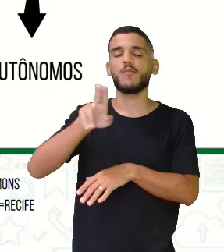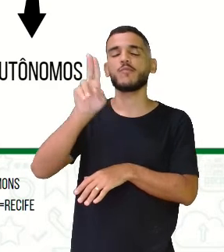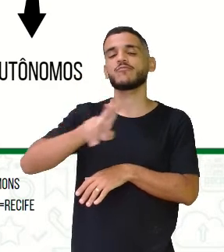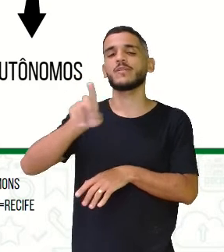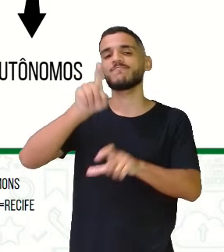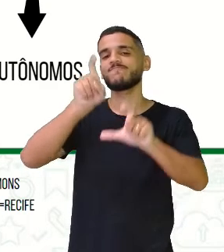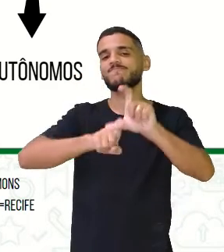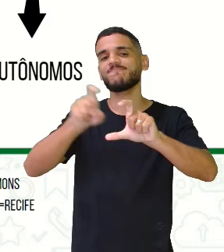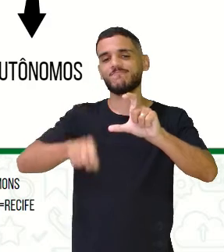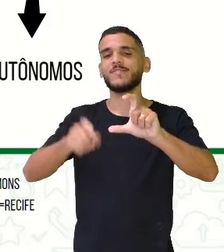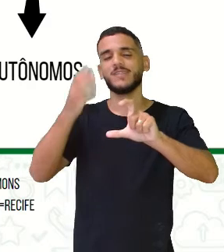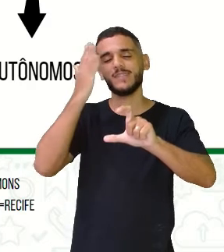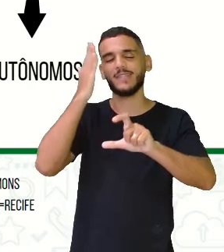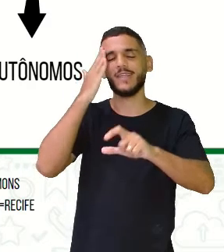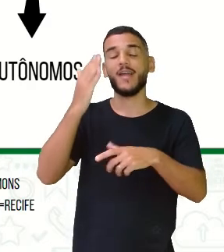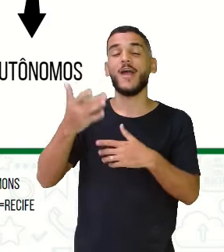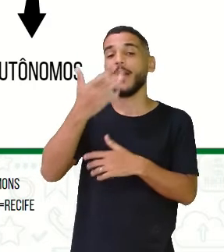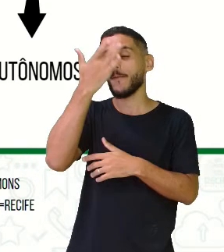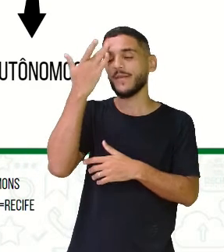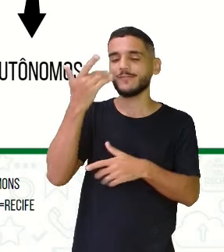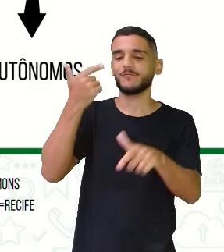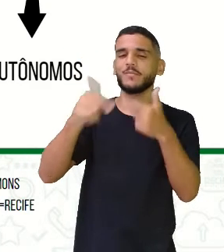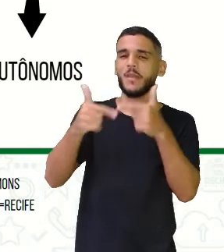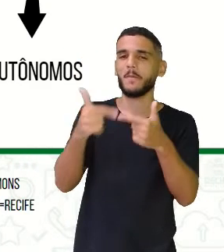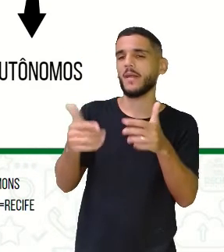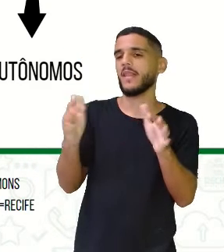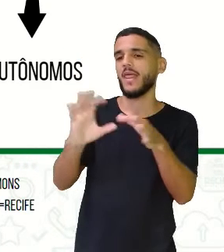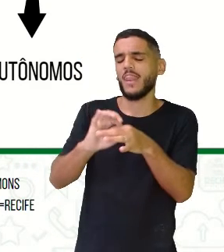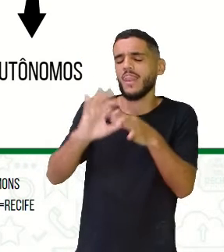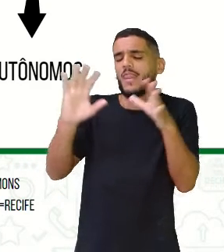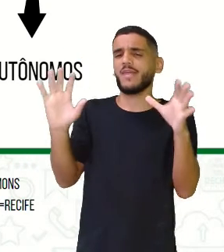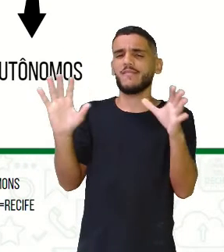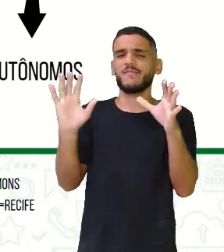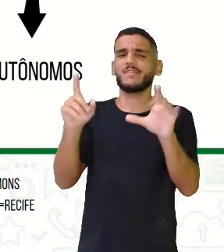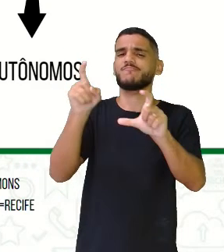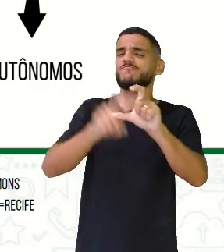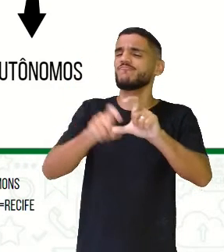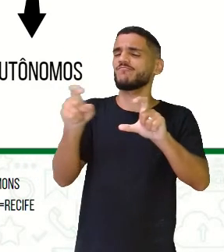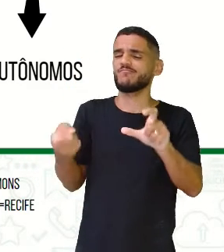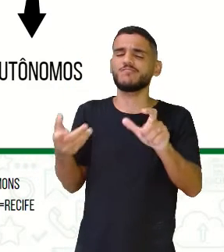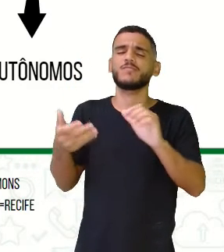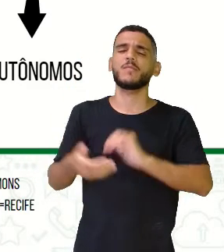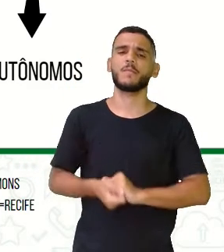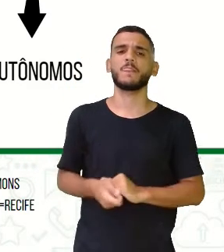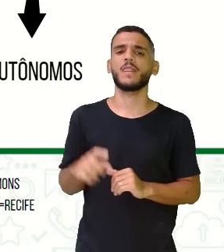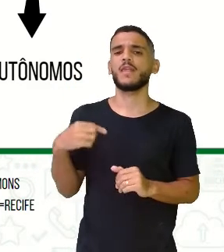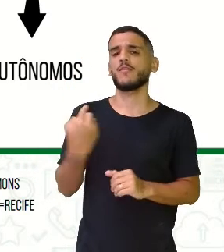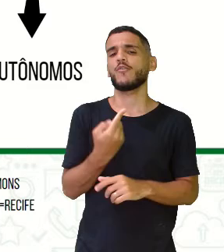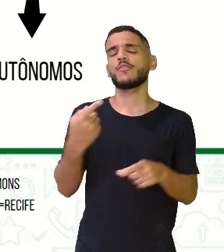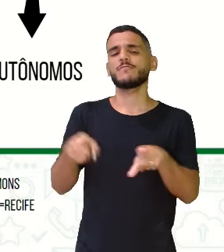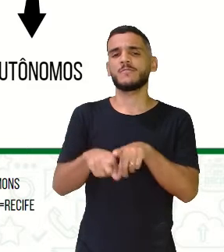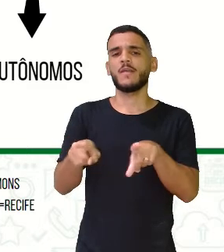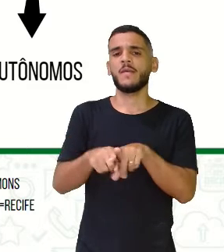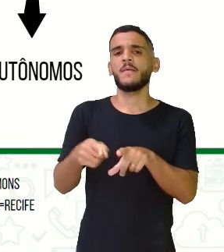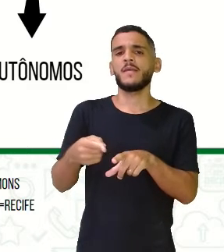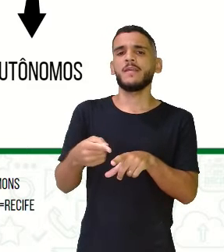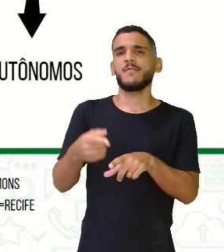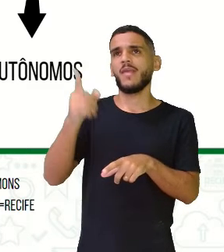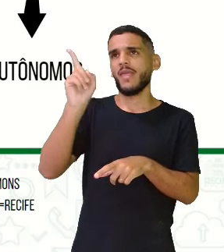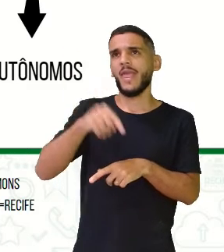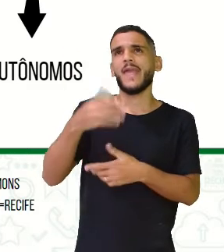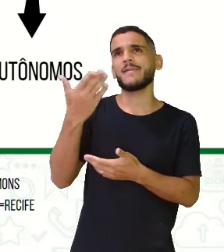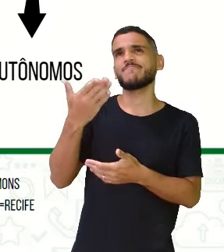Então, várias pessoas têm trabalhado assim como autônomas e apesar de a gente saber que é um trabalho muito